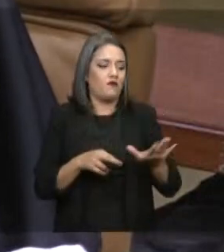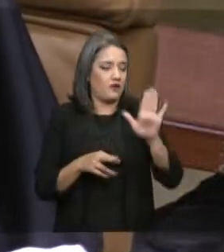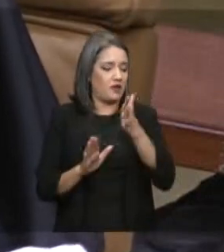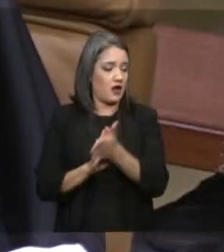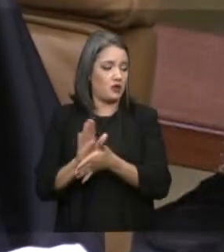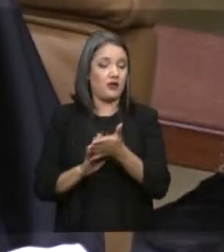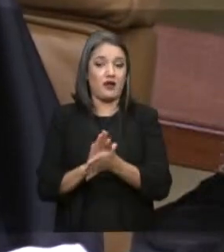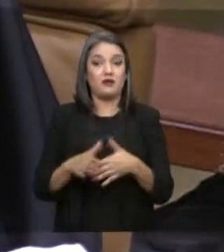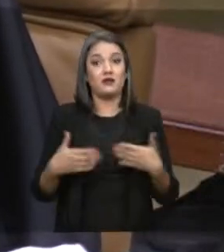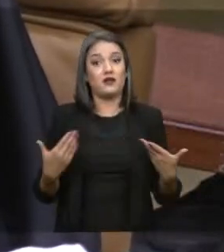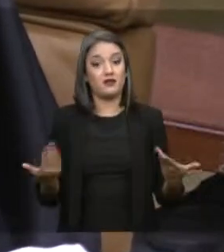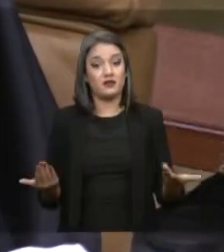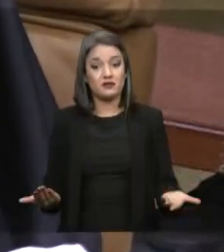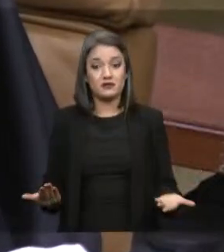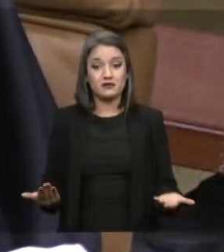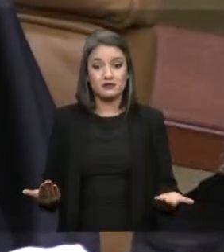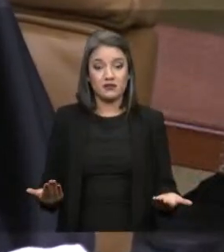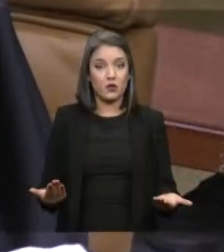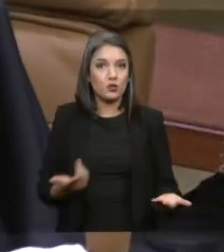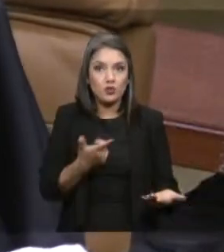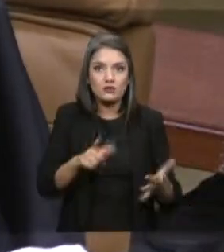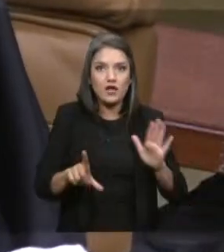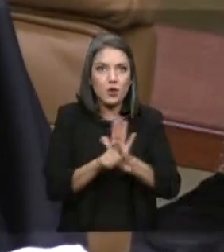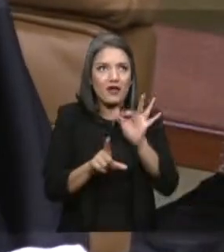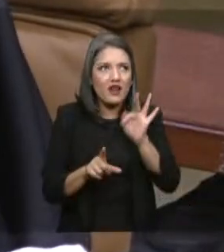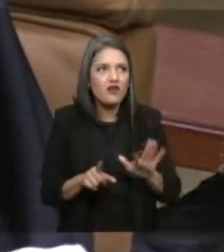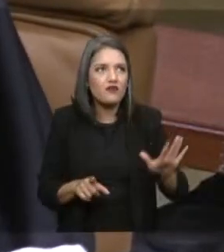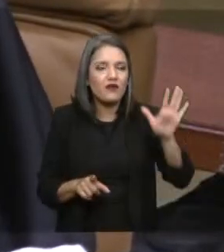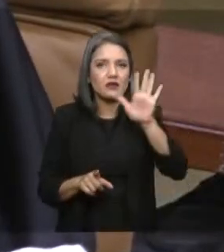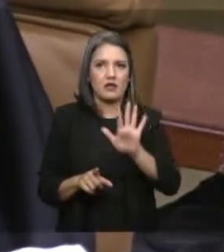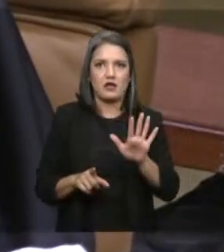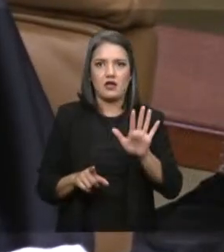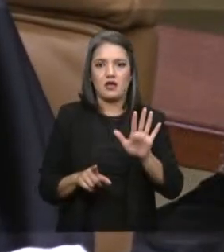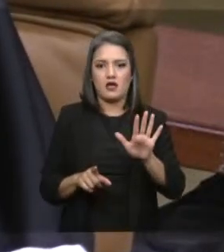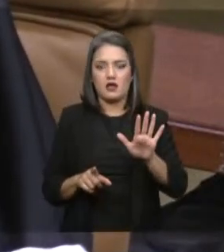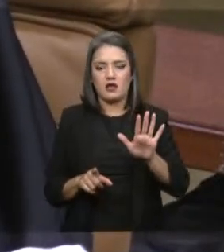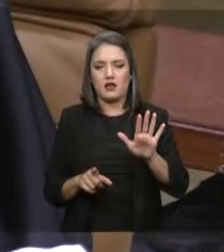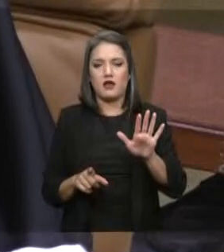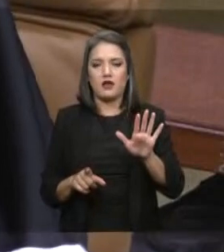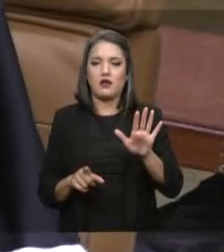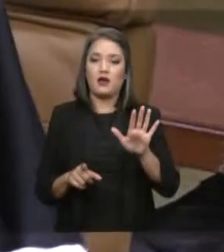portanto não há lei federal que exclua